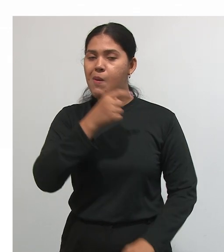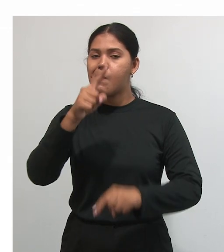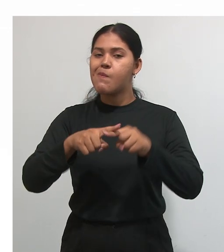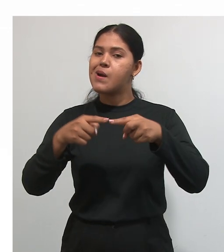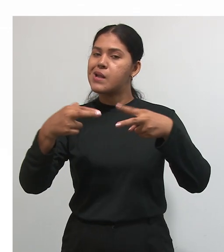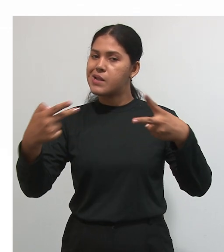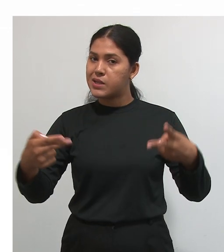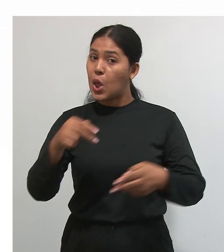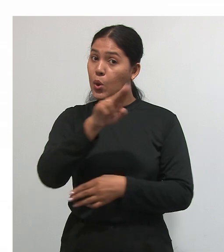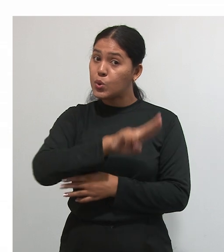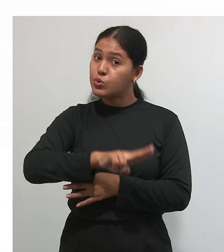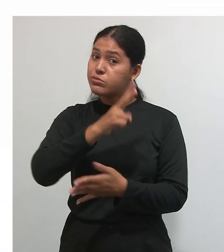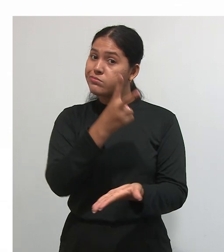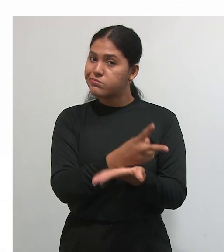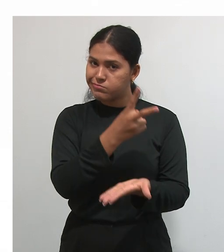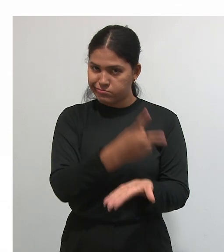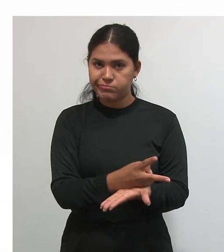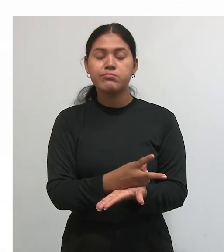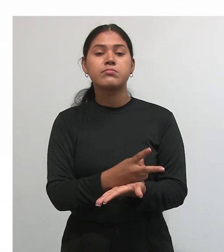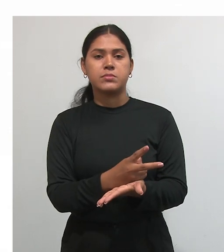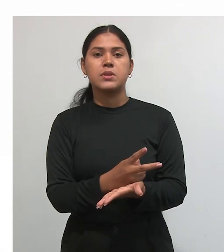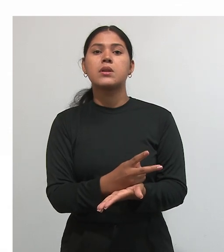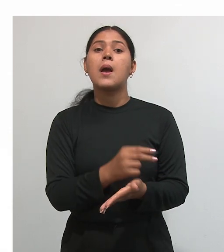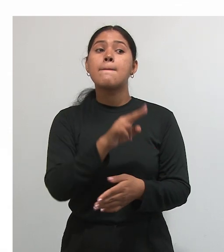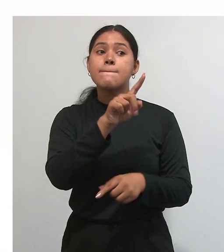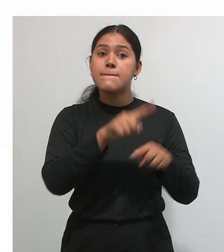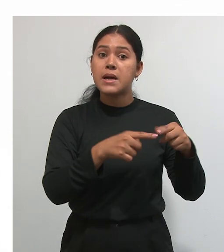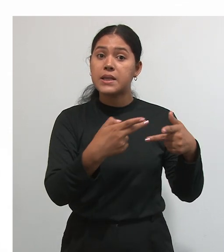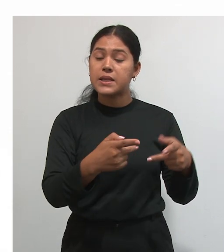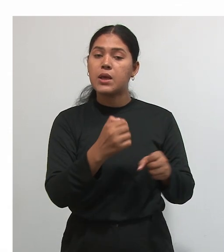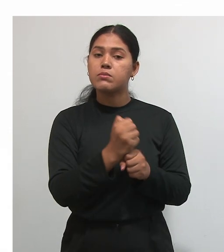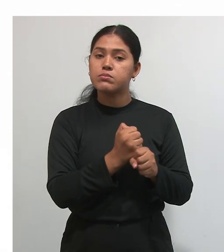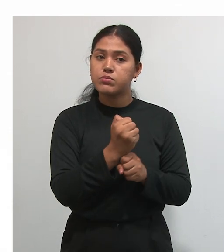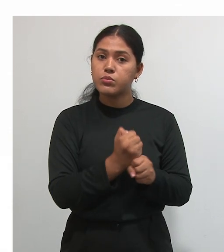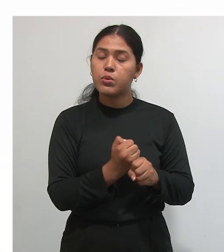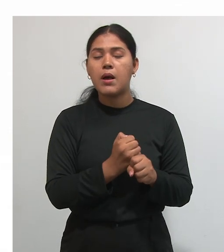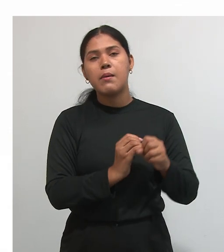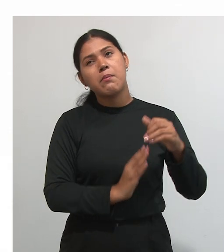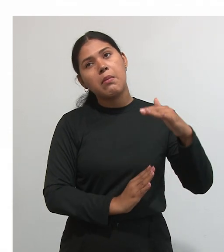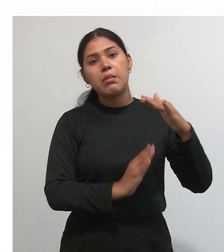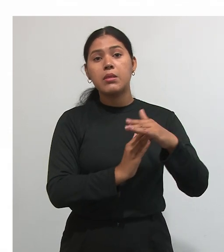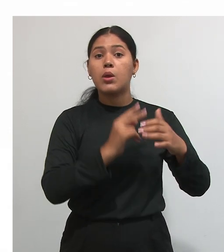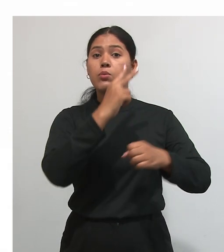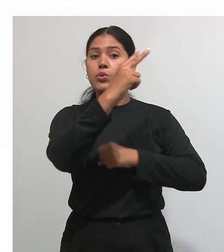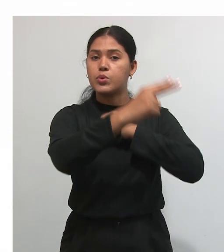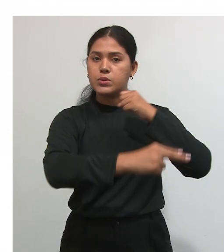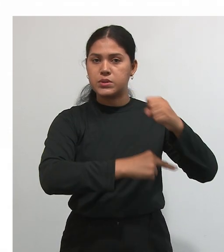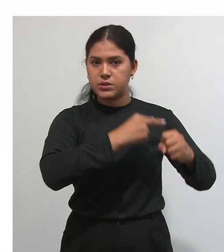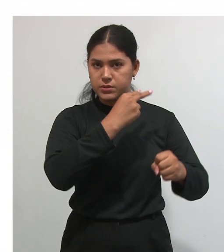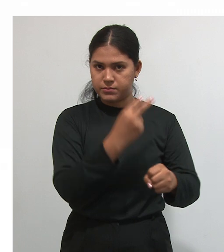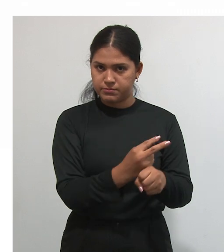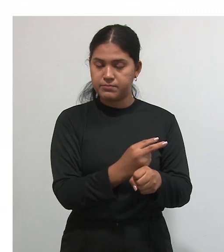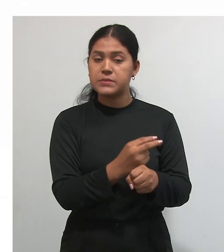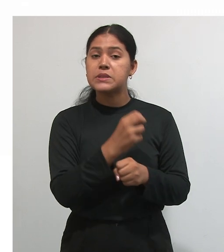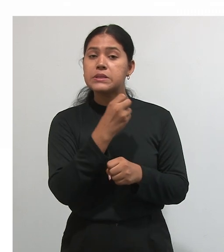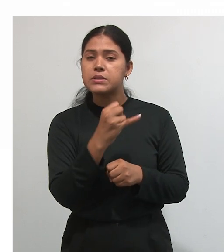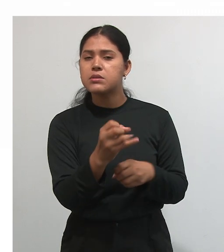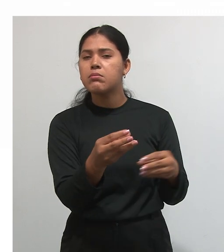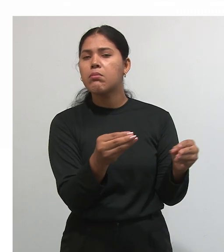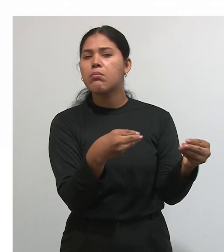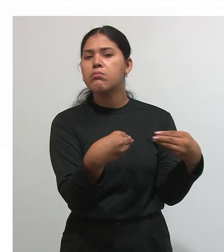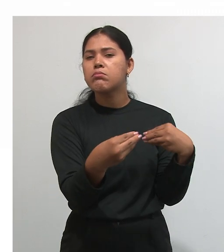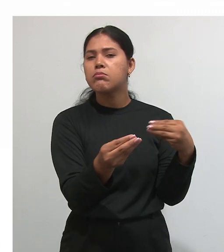do que? Da durabilidade, ou seja, tem que se durar pelo menos ali mais que 2 anos, né? A